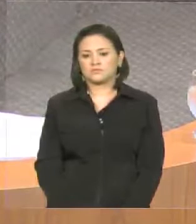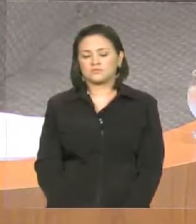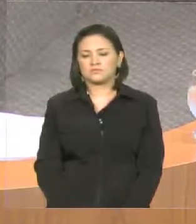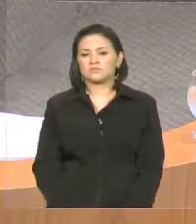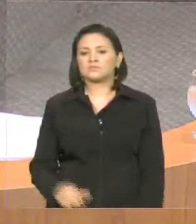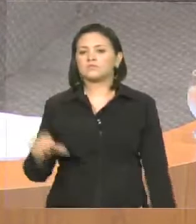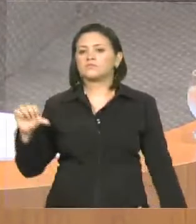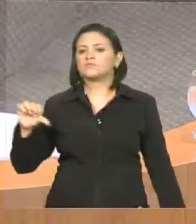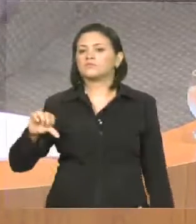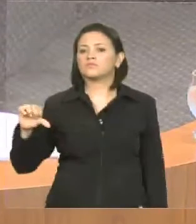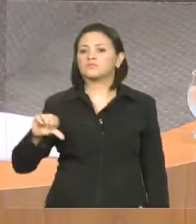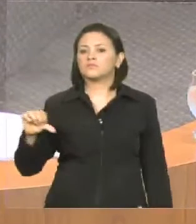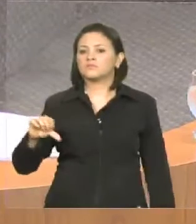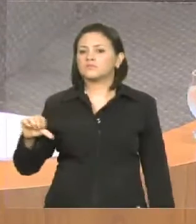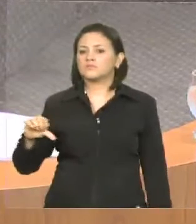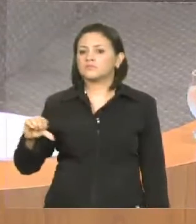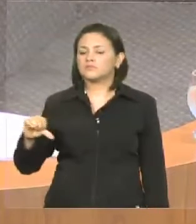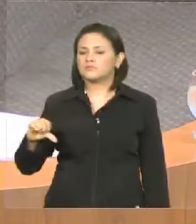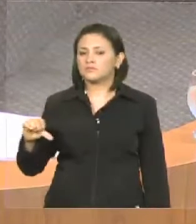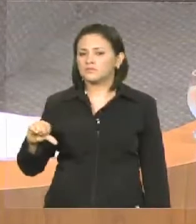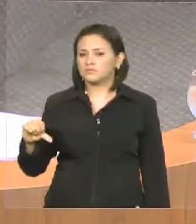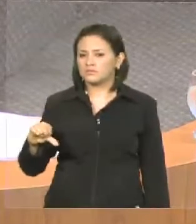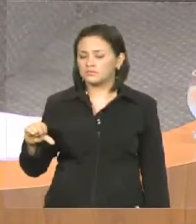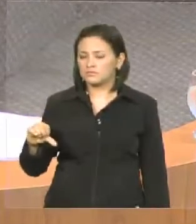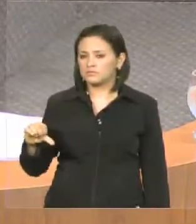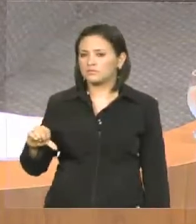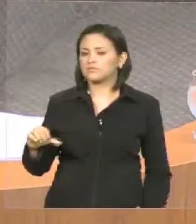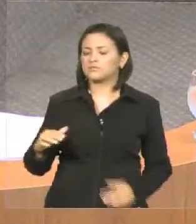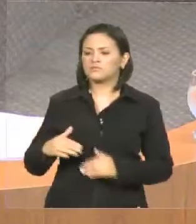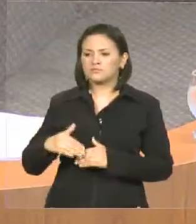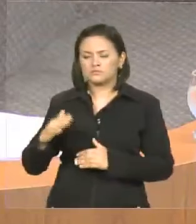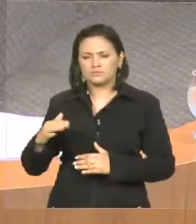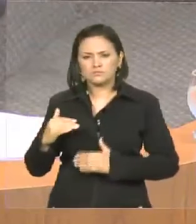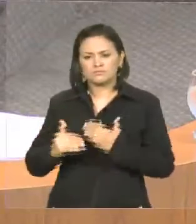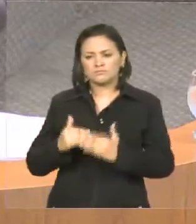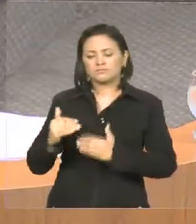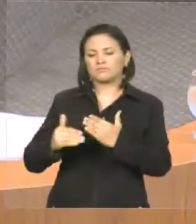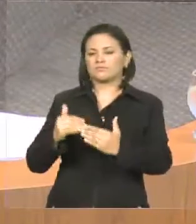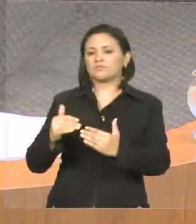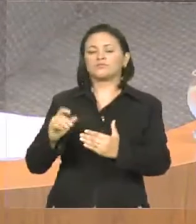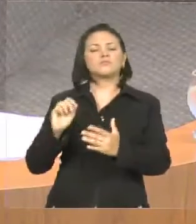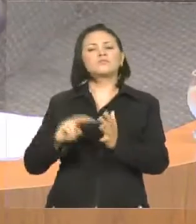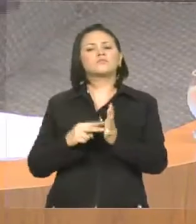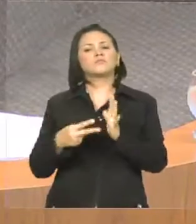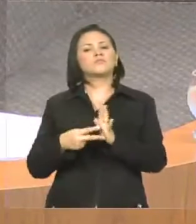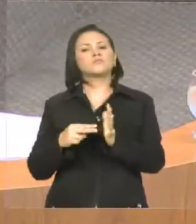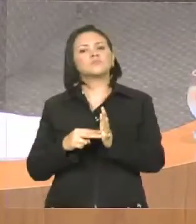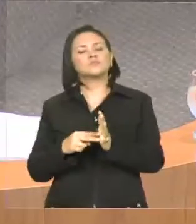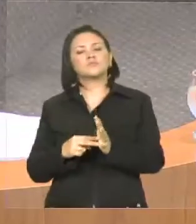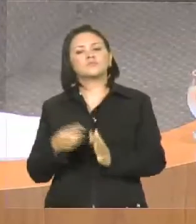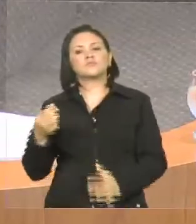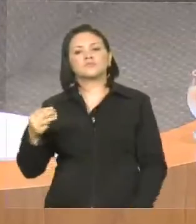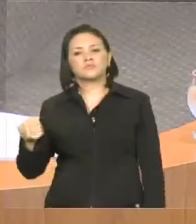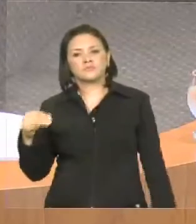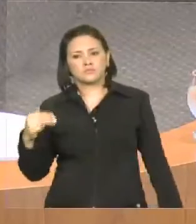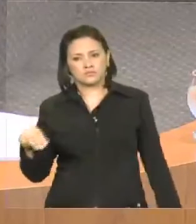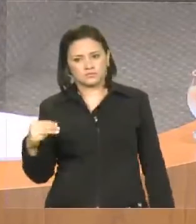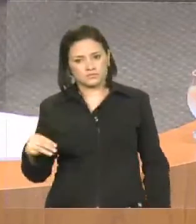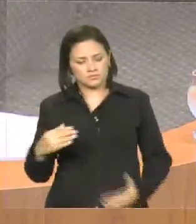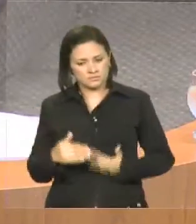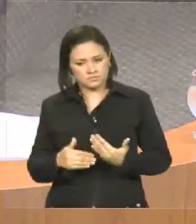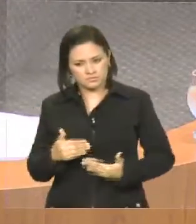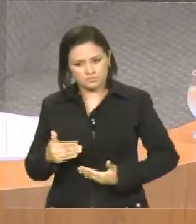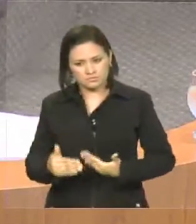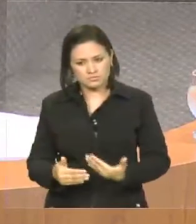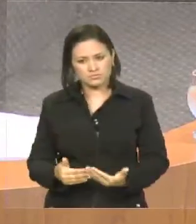mais cresceu em termos absolutos. O que isso quer dizer? É que o Maranhão, além de estar crescendo, melhorando os seus indicadores sociais, ele